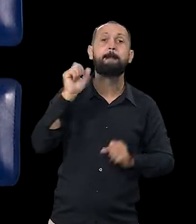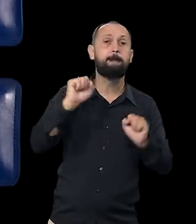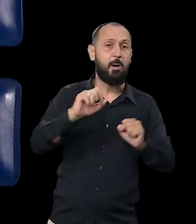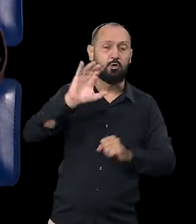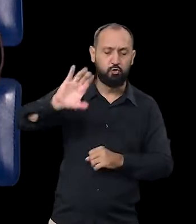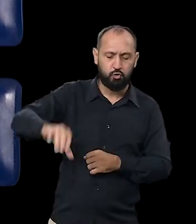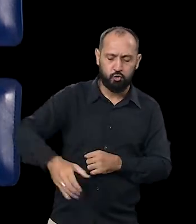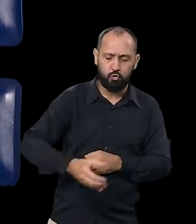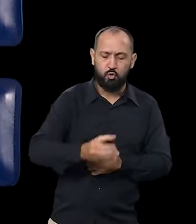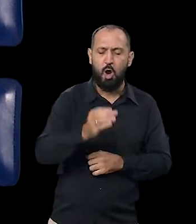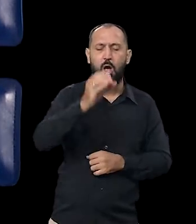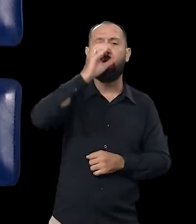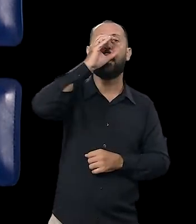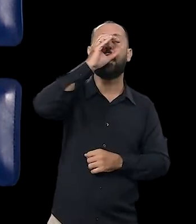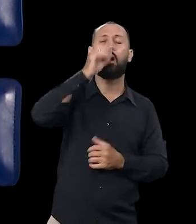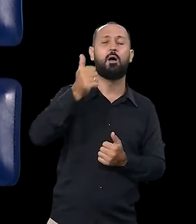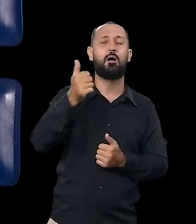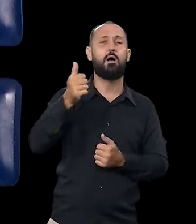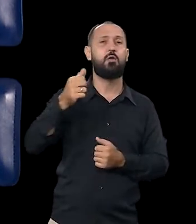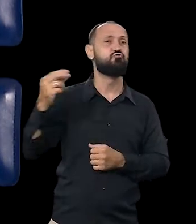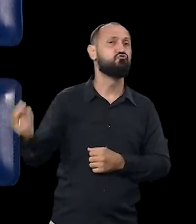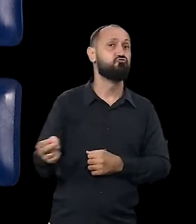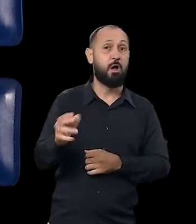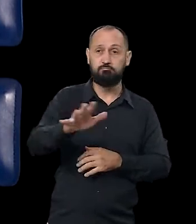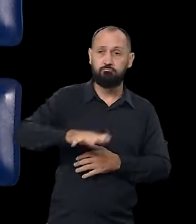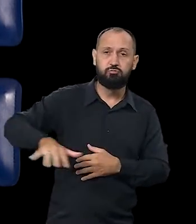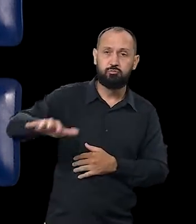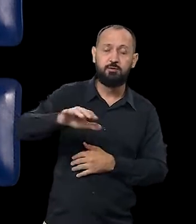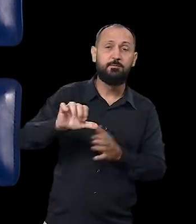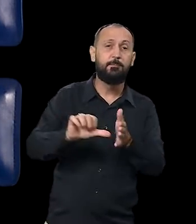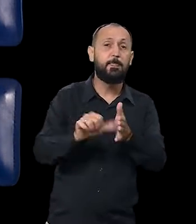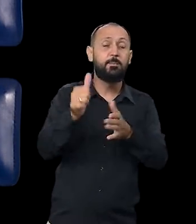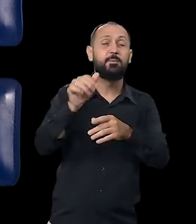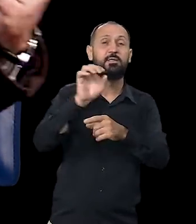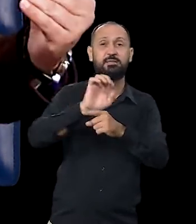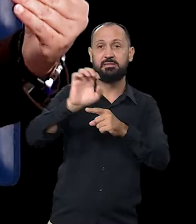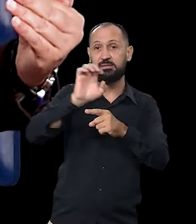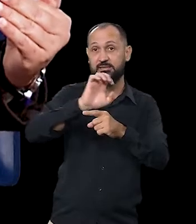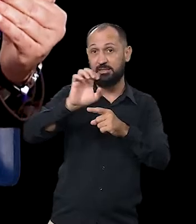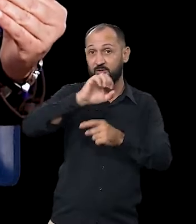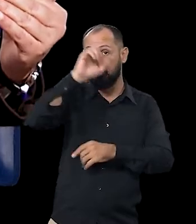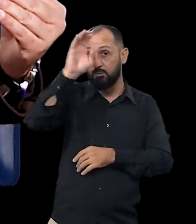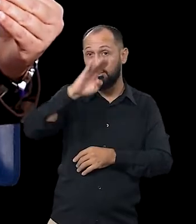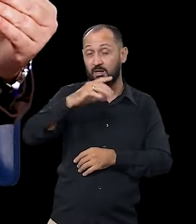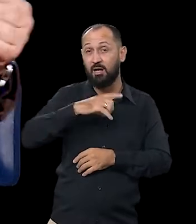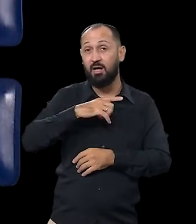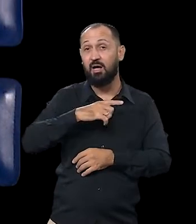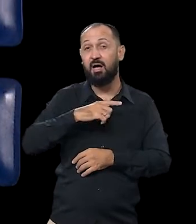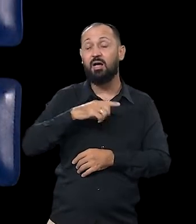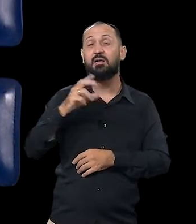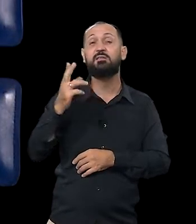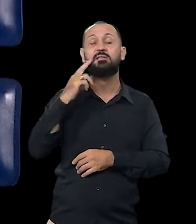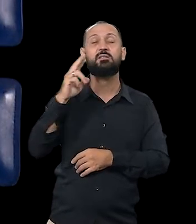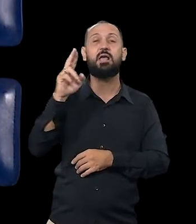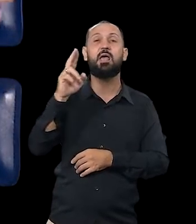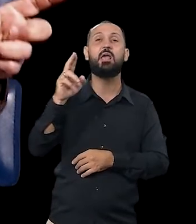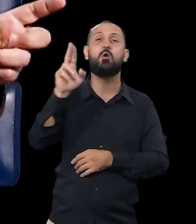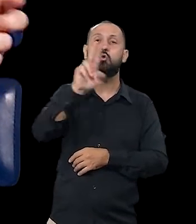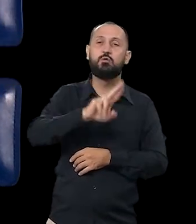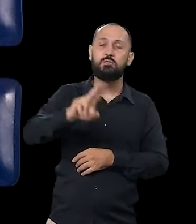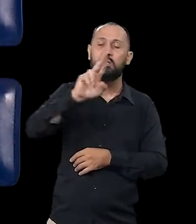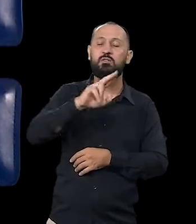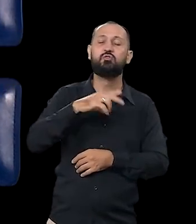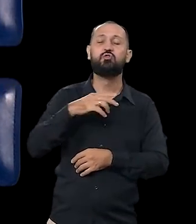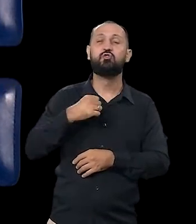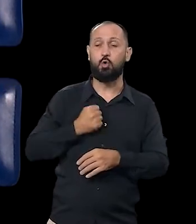qualidade, e a empresa ela tem universalidade, e agora nós vamos ser o primeiro estado da federação a ter universalidade do